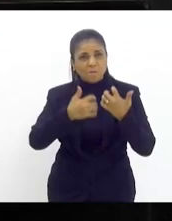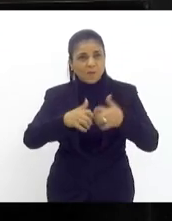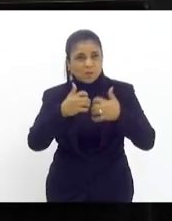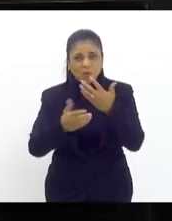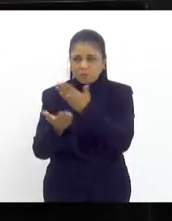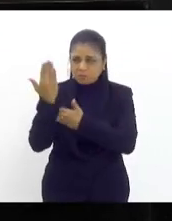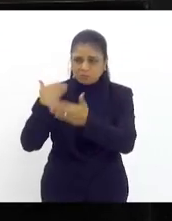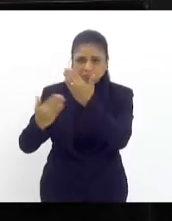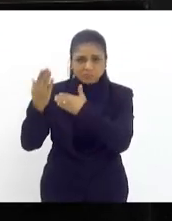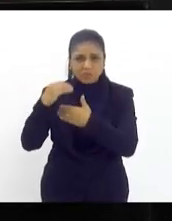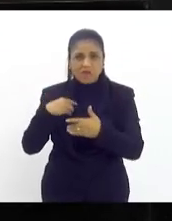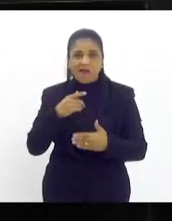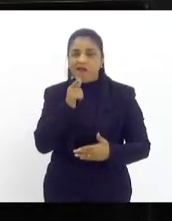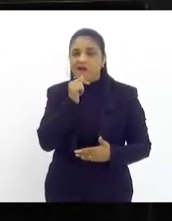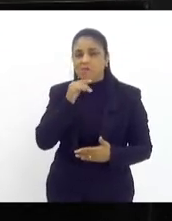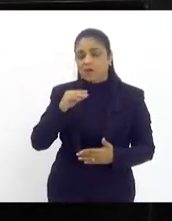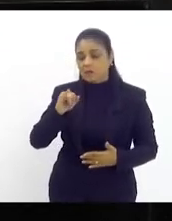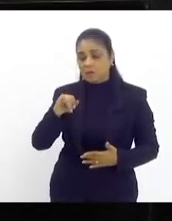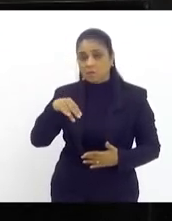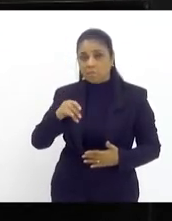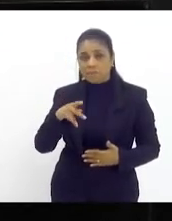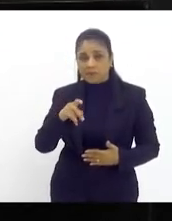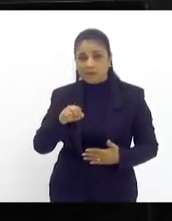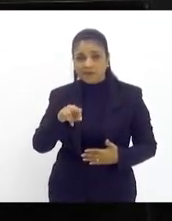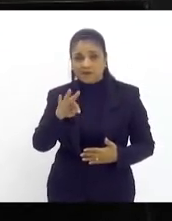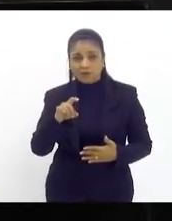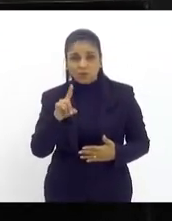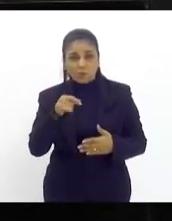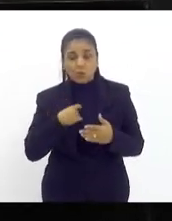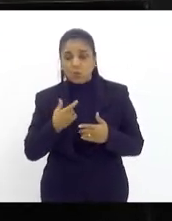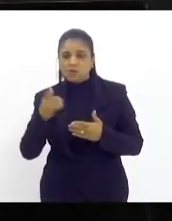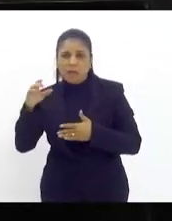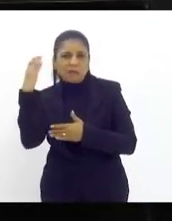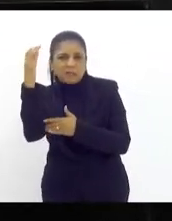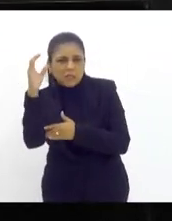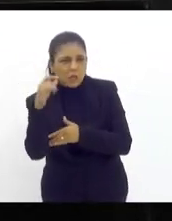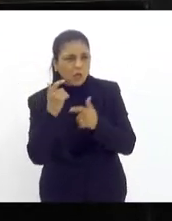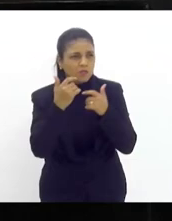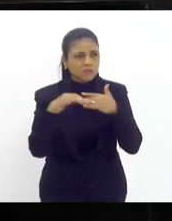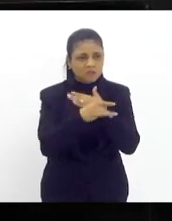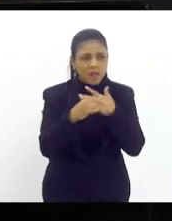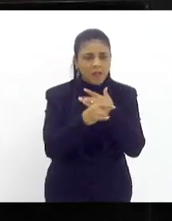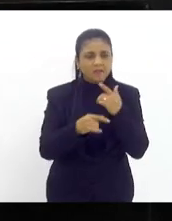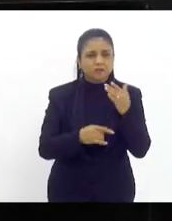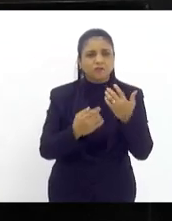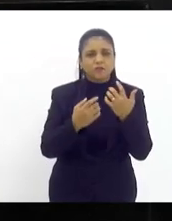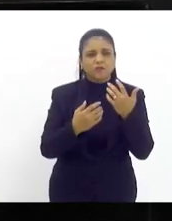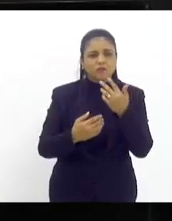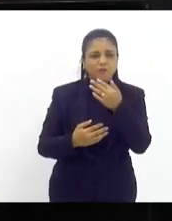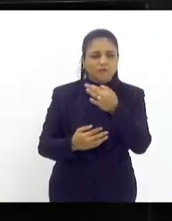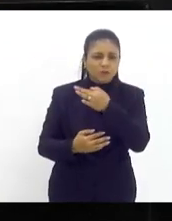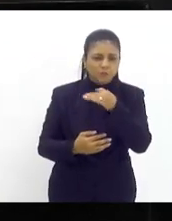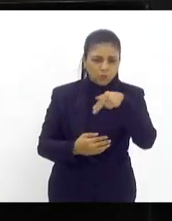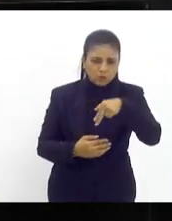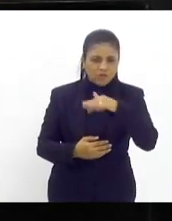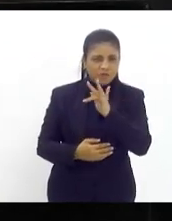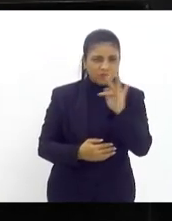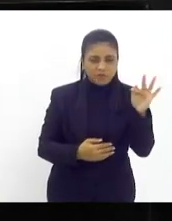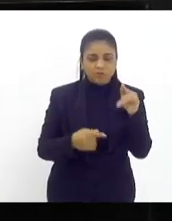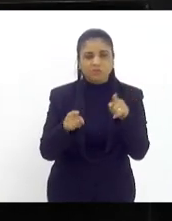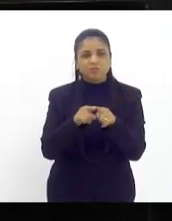levando a águas do imperador do grupo águas do Brasil que está em Niterói que tá em Friburgo com taxas abusivas Sem